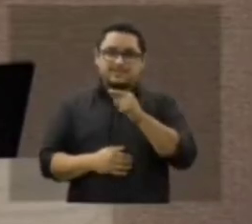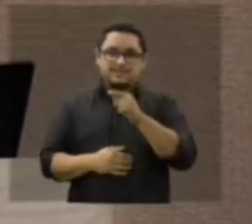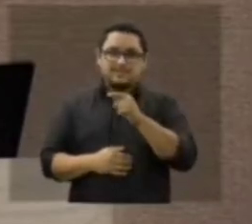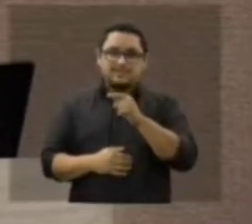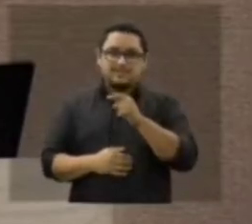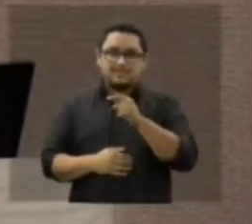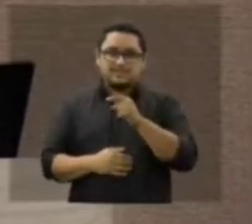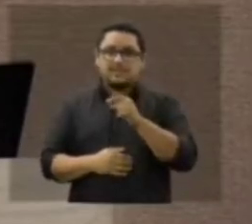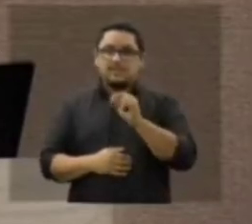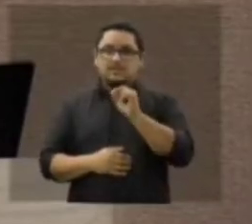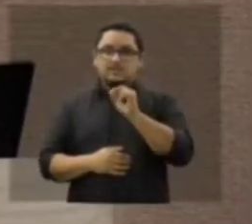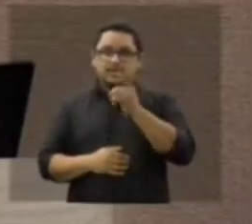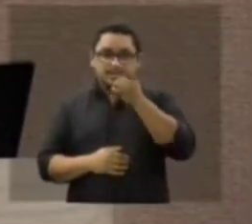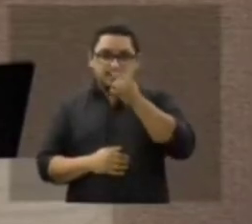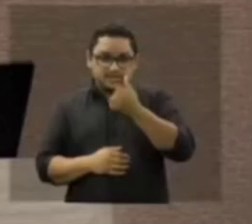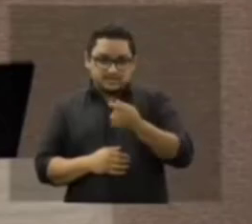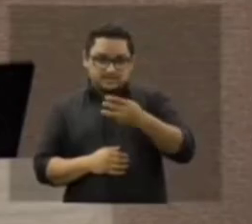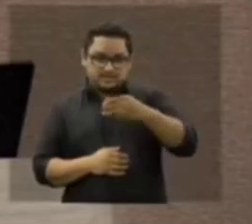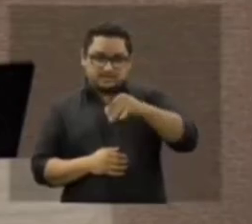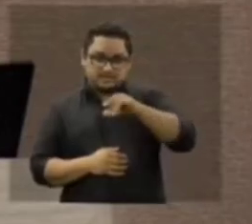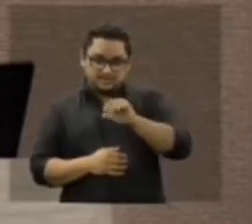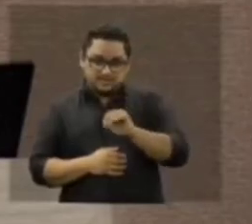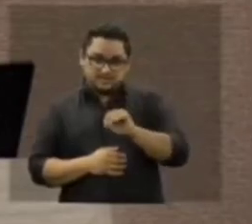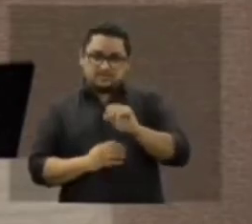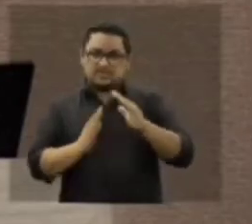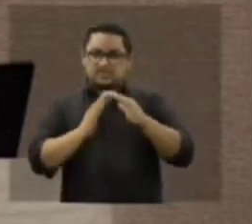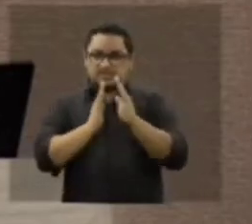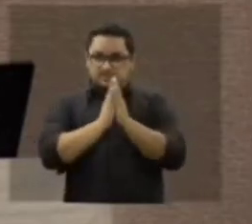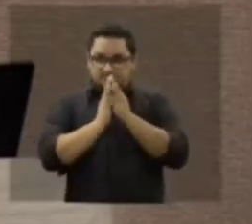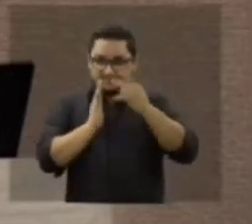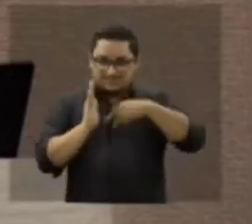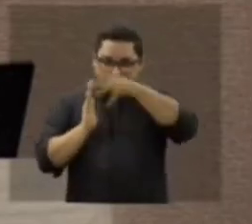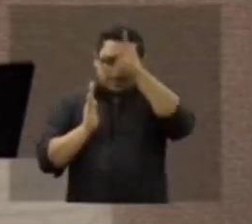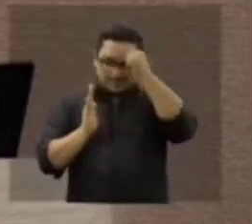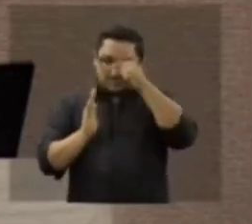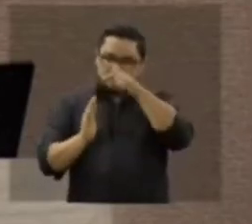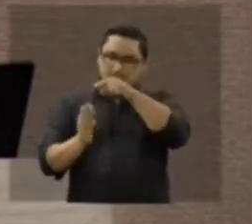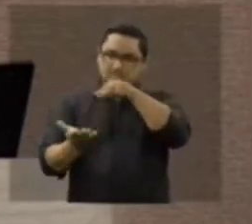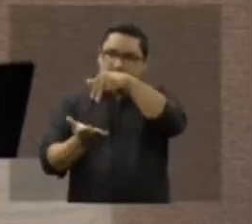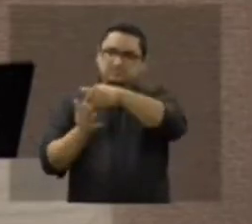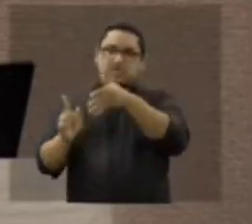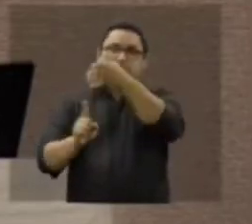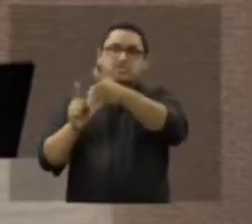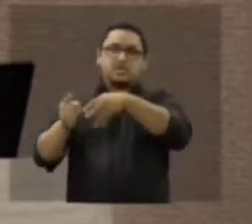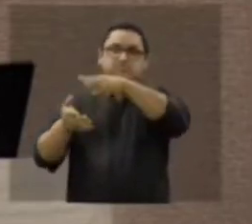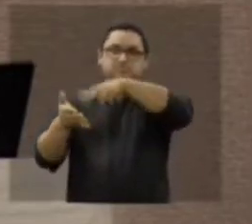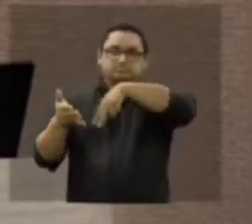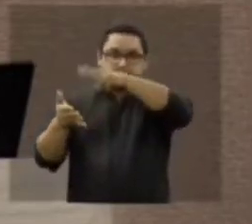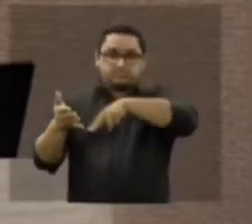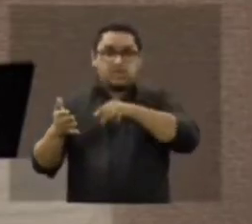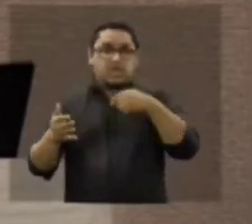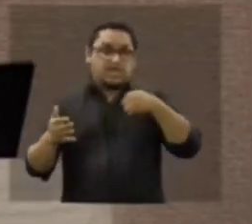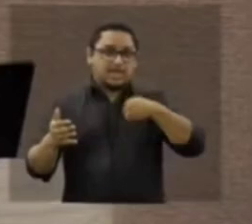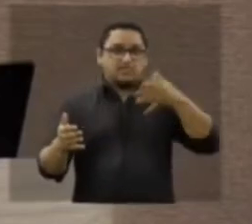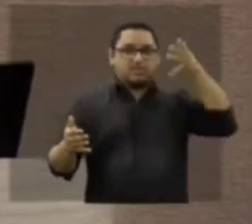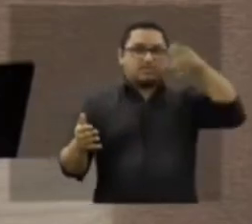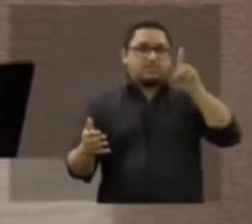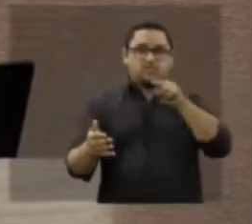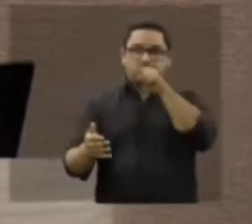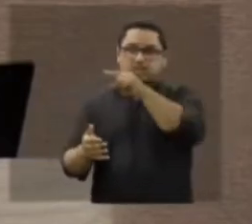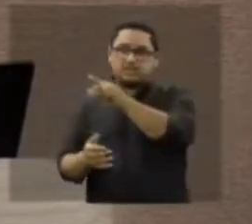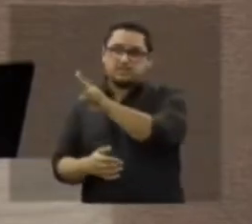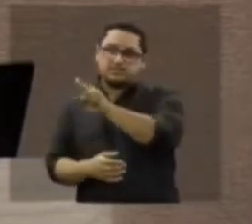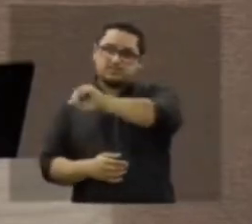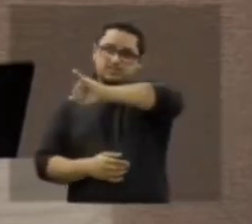hsm do dia 13 de maio na sinagoga de Manaus eh o discurso que não é meu é do sor